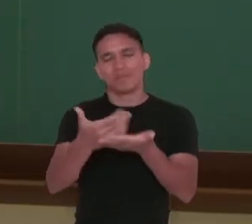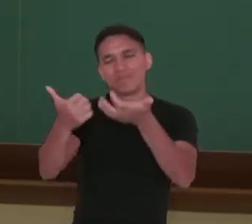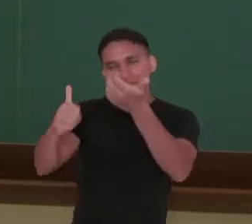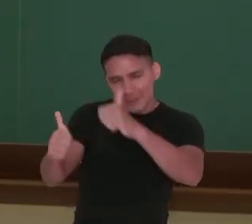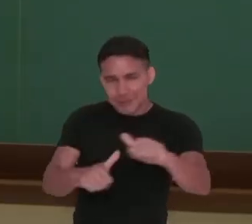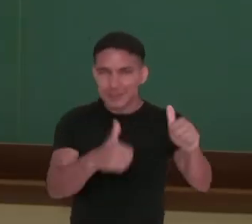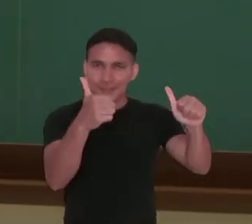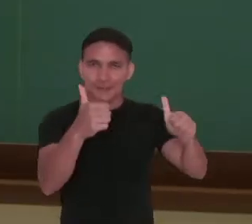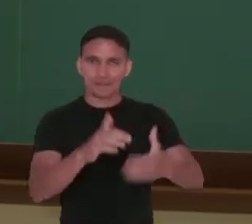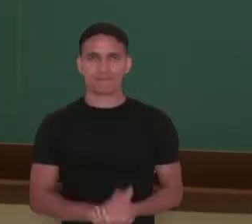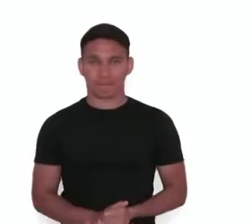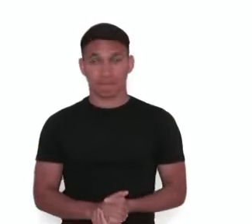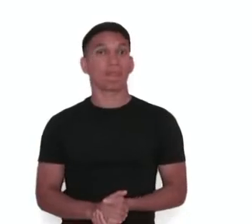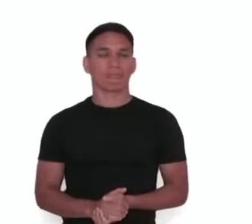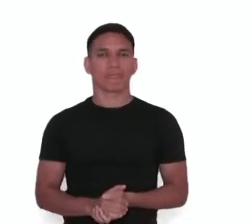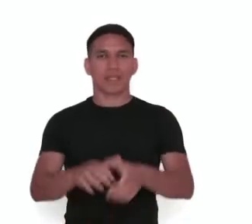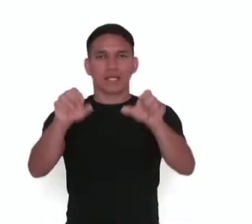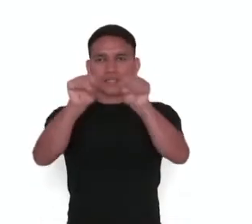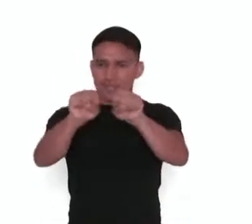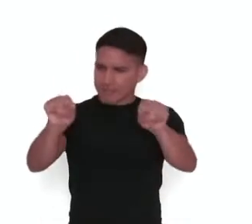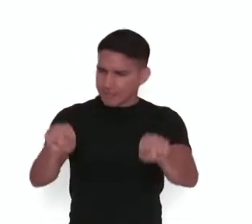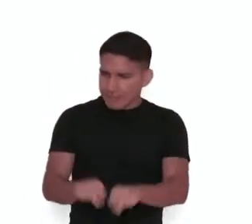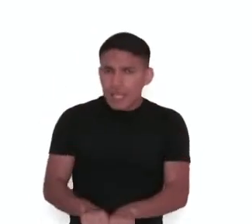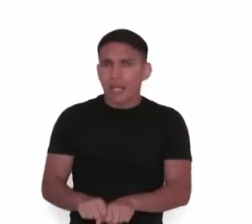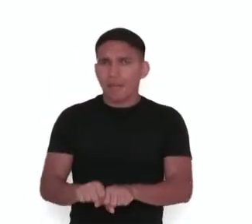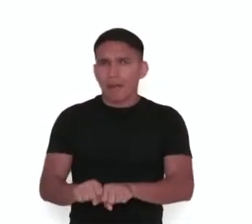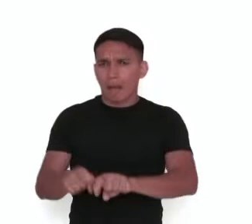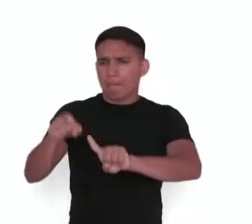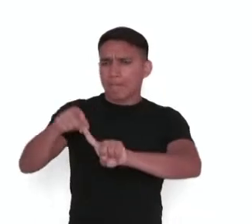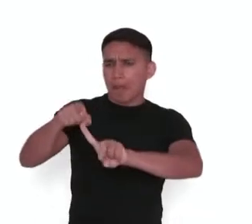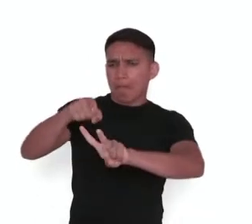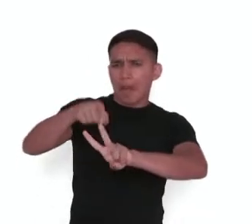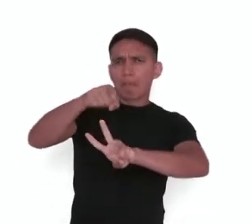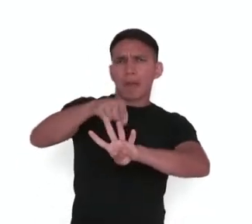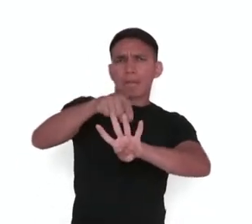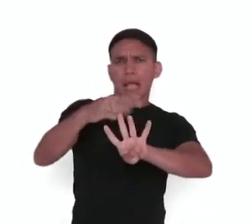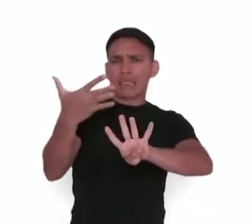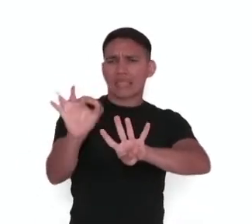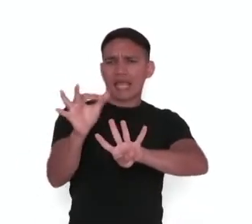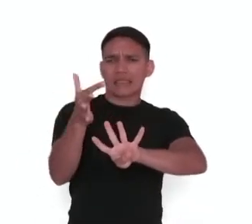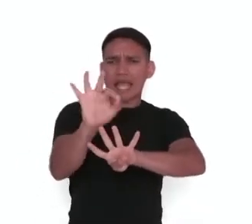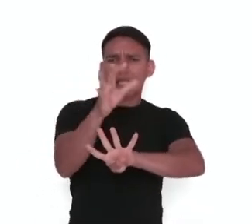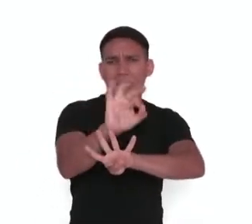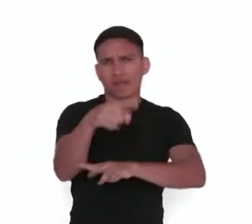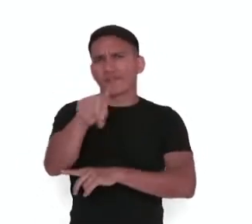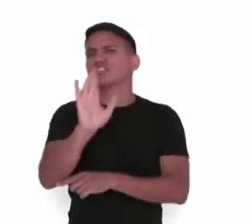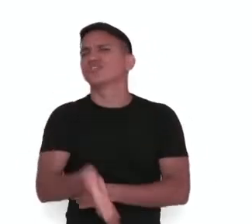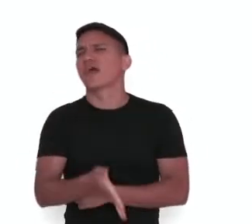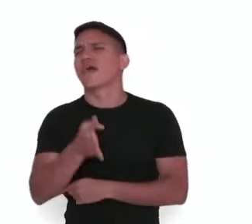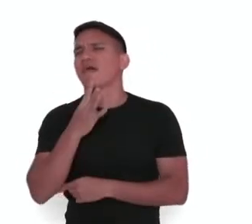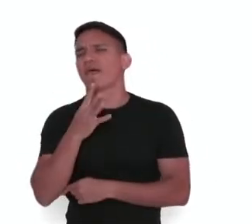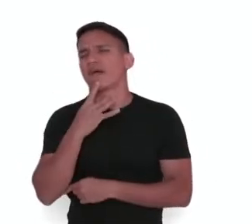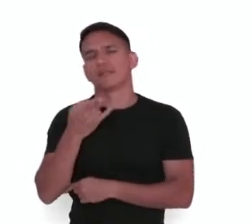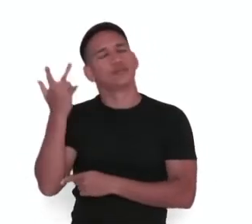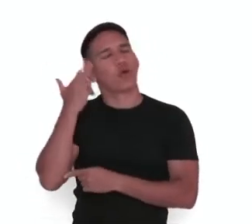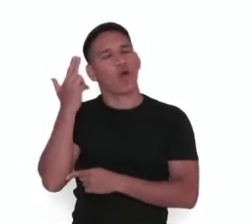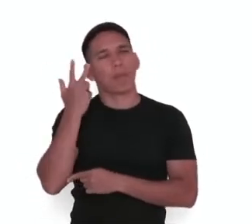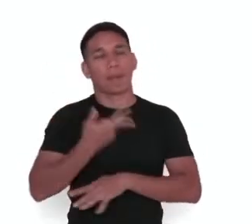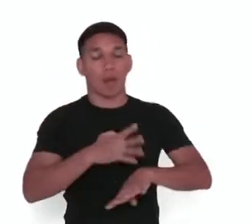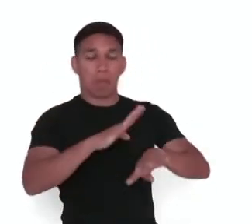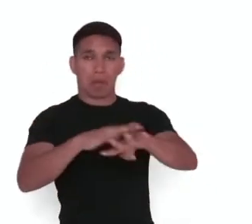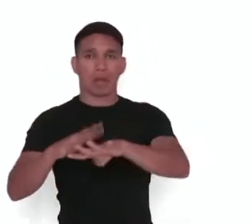análise. Um sistema decimal. Você já deve ter ouvido falar, né? Os matemáticos gostam muito desse